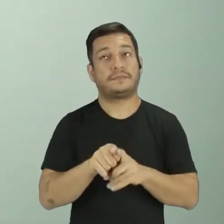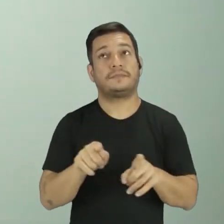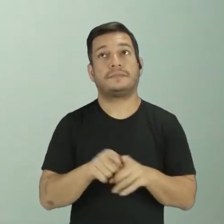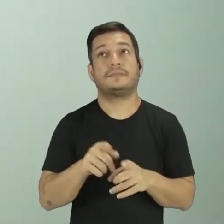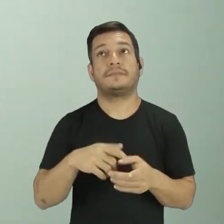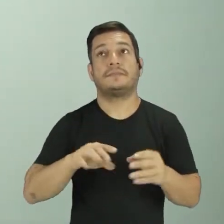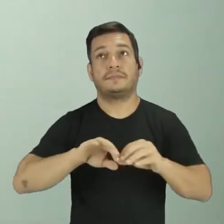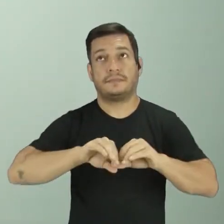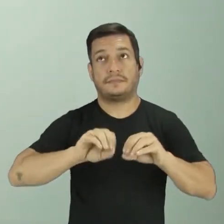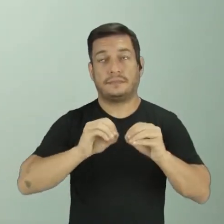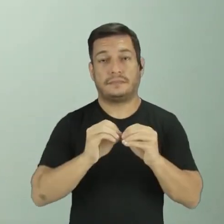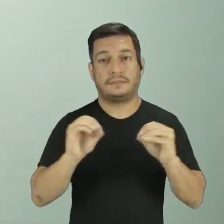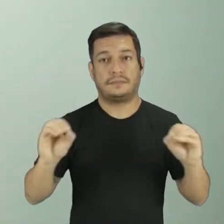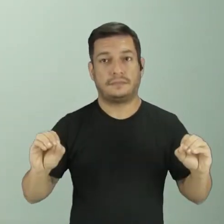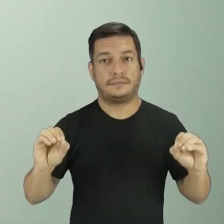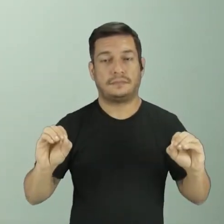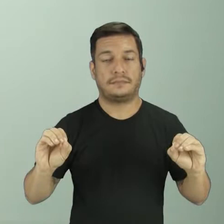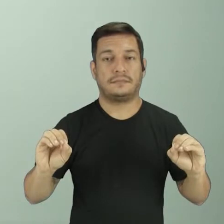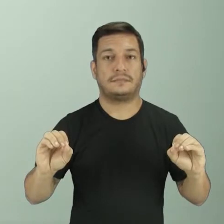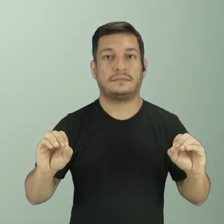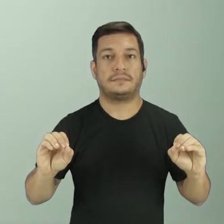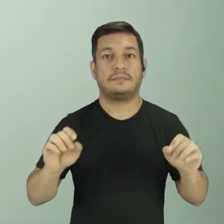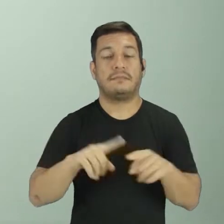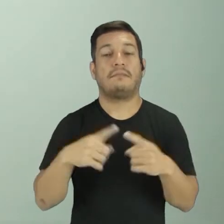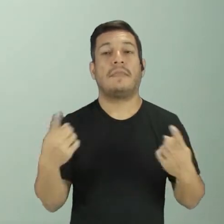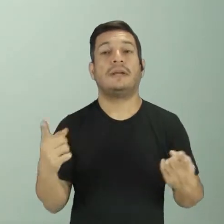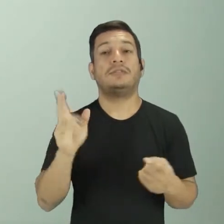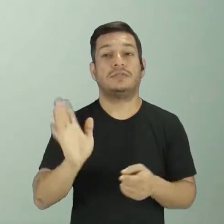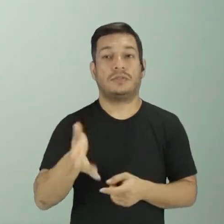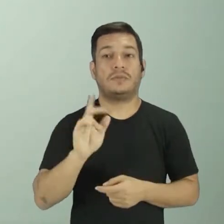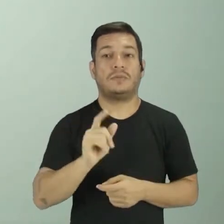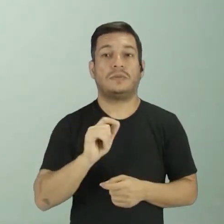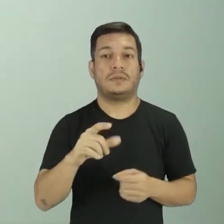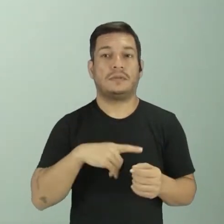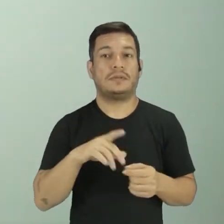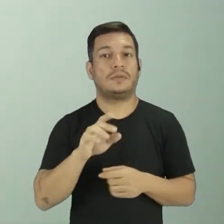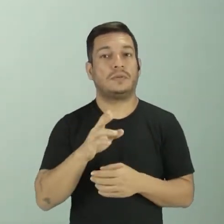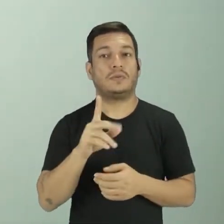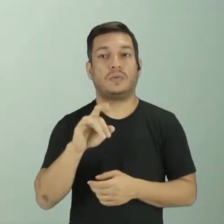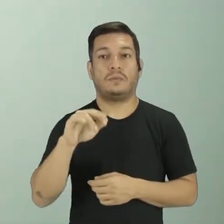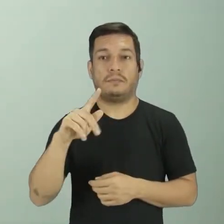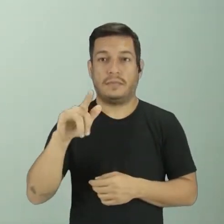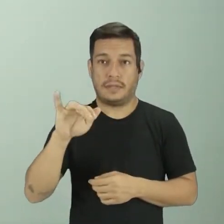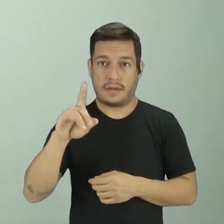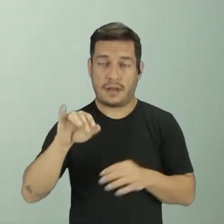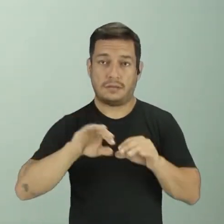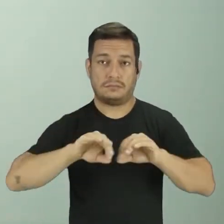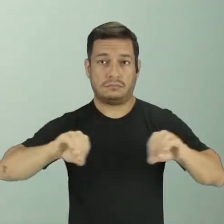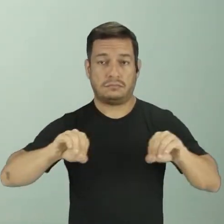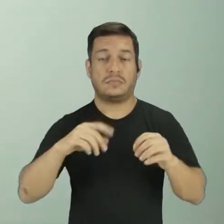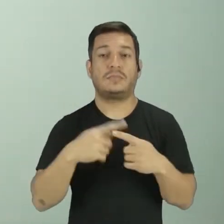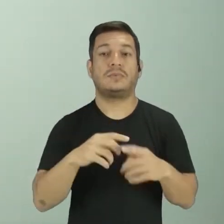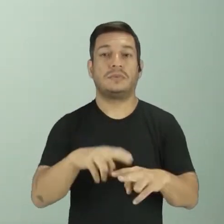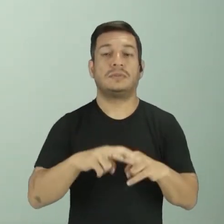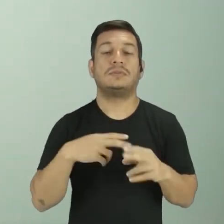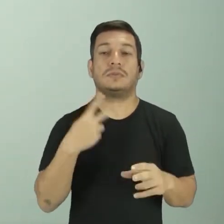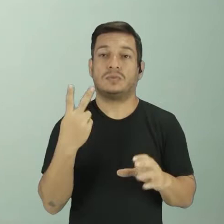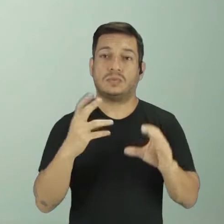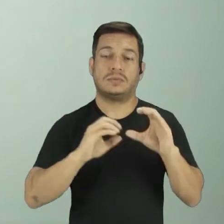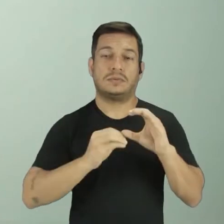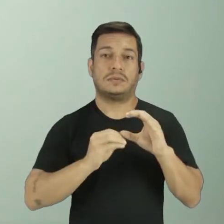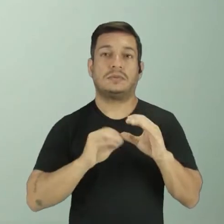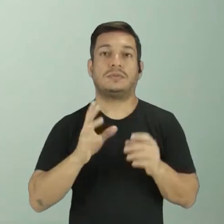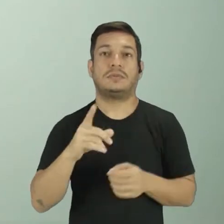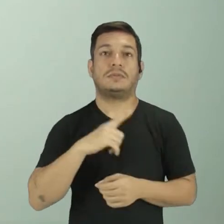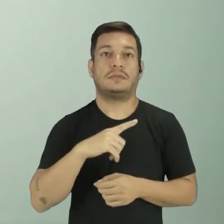vão ser separados, tá? Mas eles já estão duplicados. Então, é por isso que essas duas células, elas